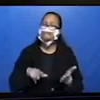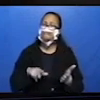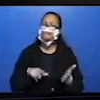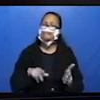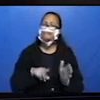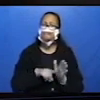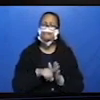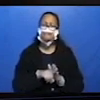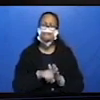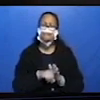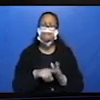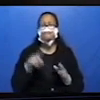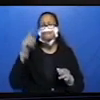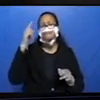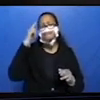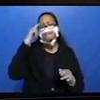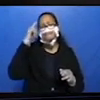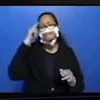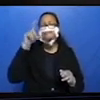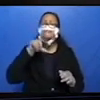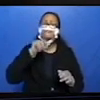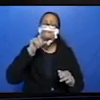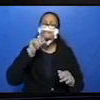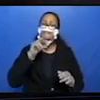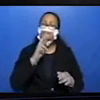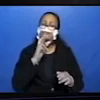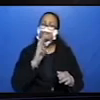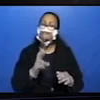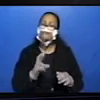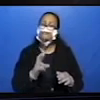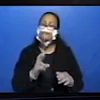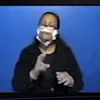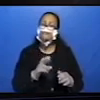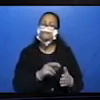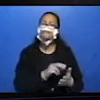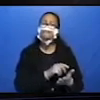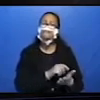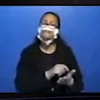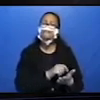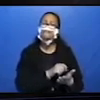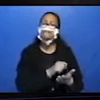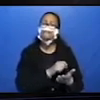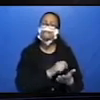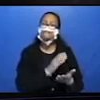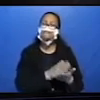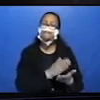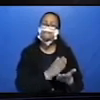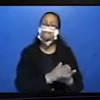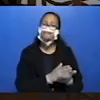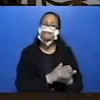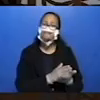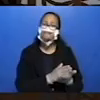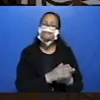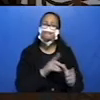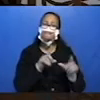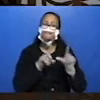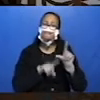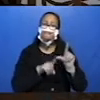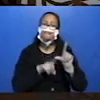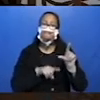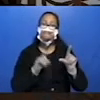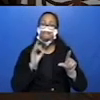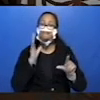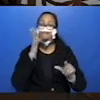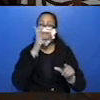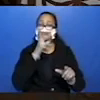de dúvida. Vocês respondam as perguntas dele no caderno de vocês. Letra bonita,